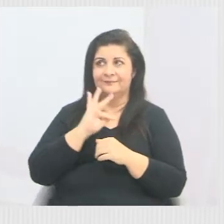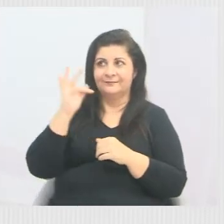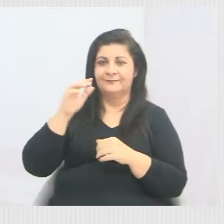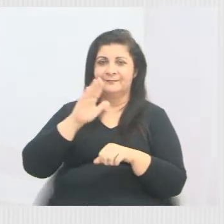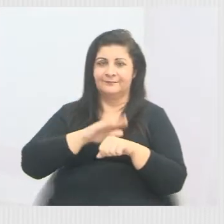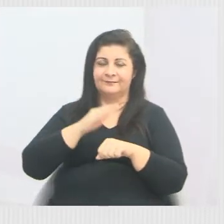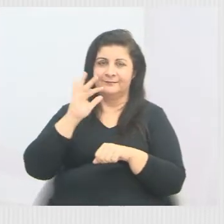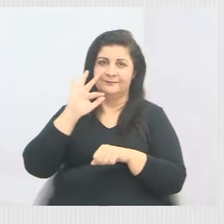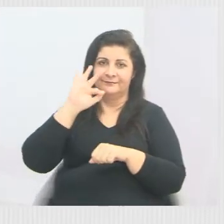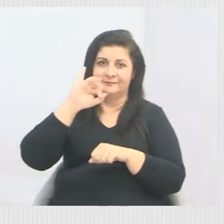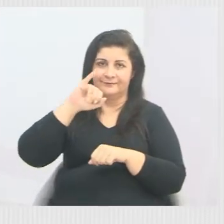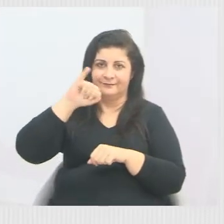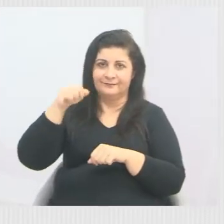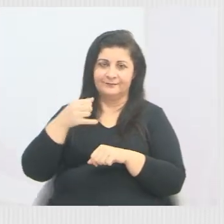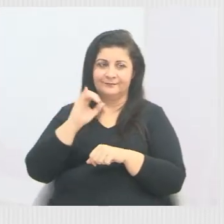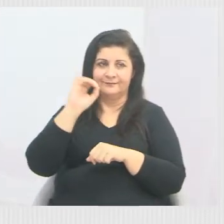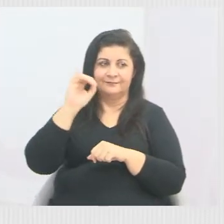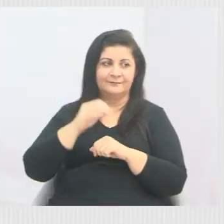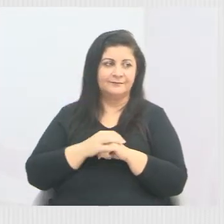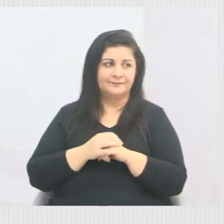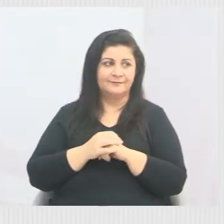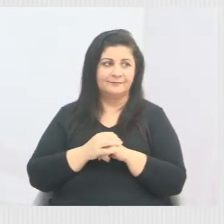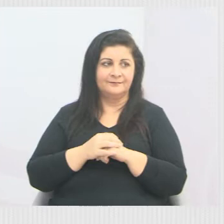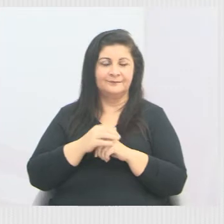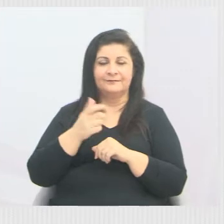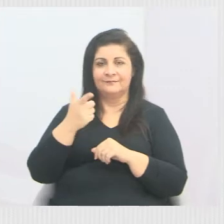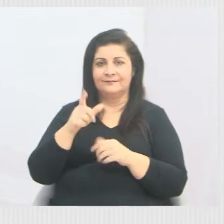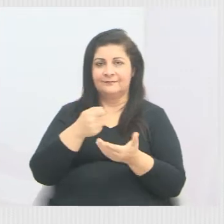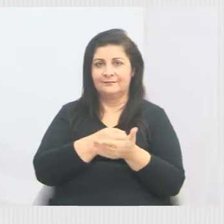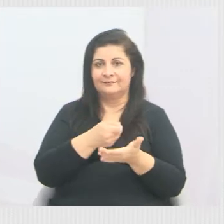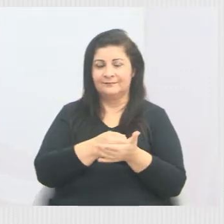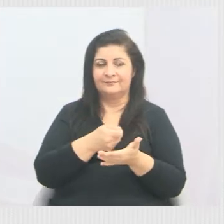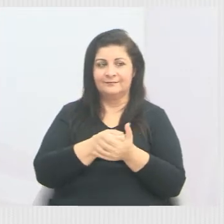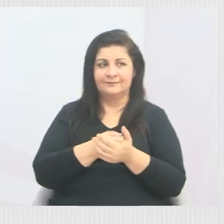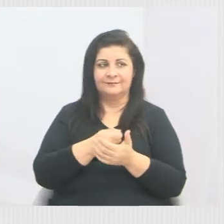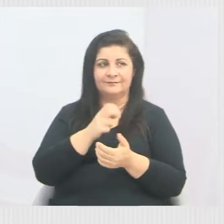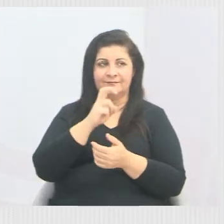contrato. Outras despesas correntes,